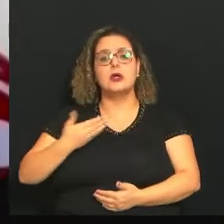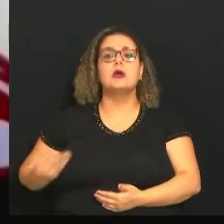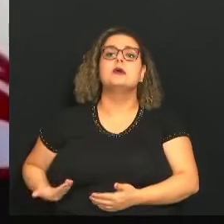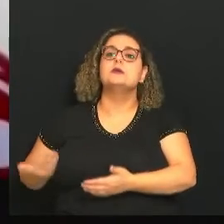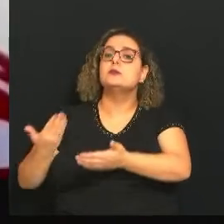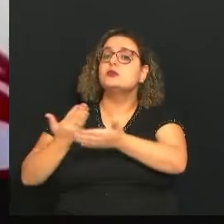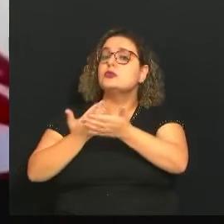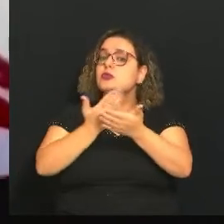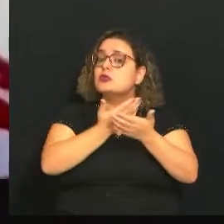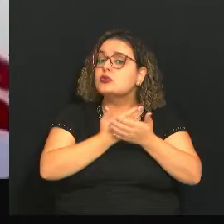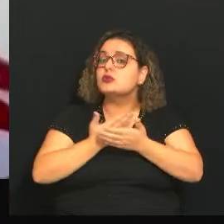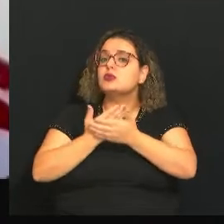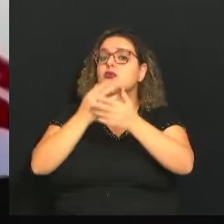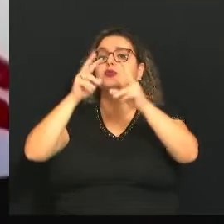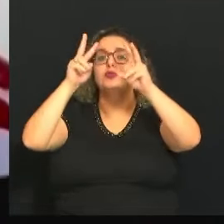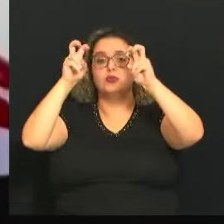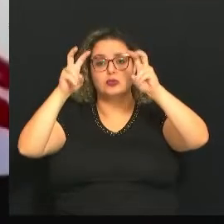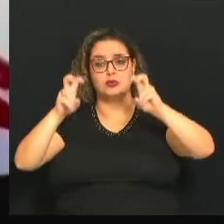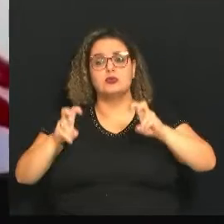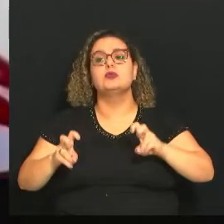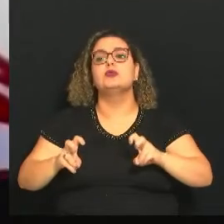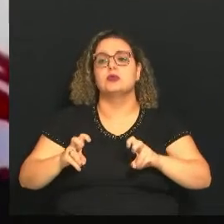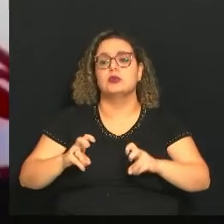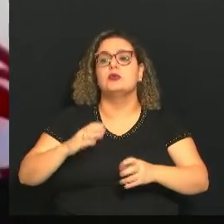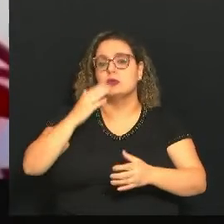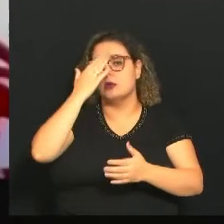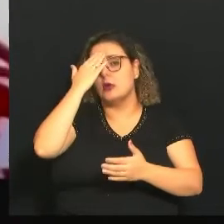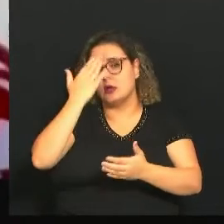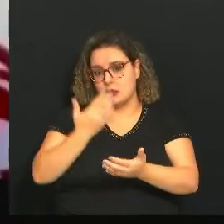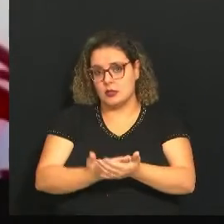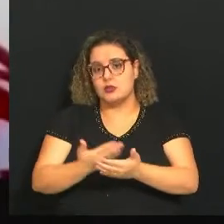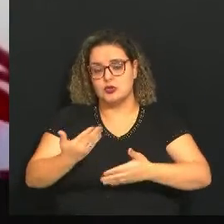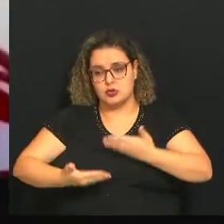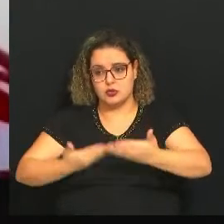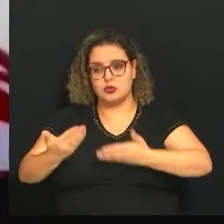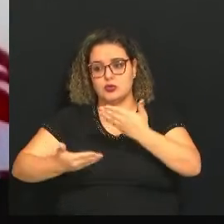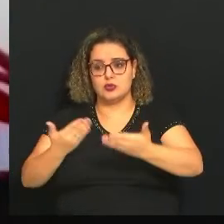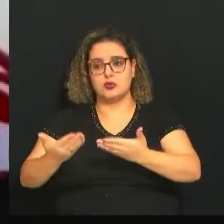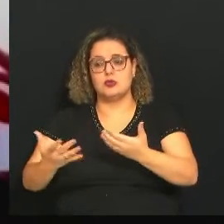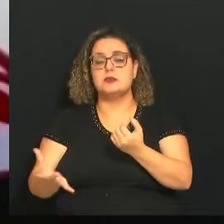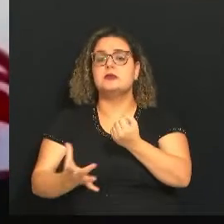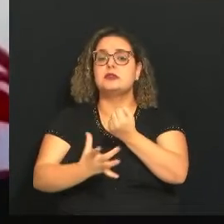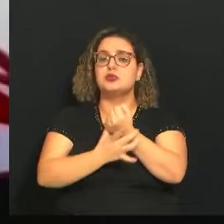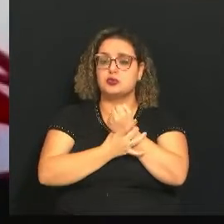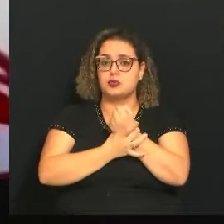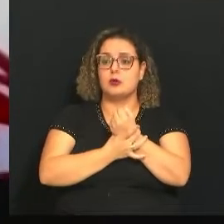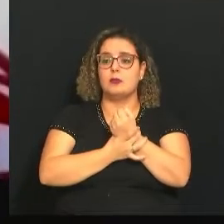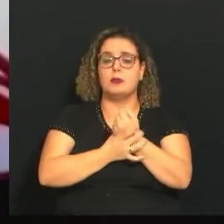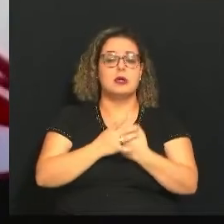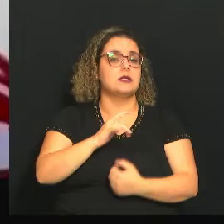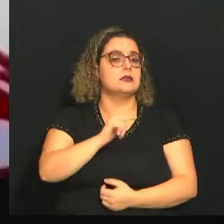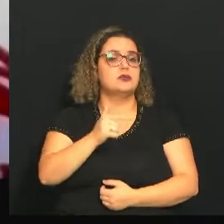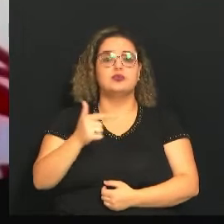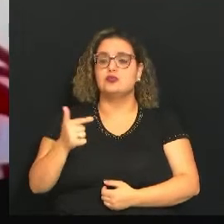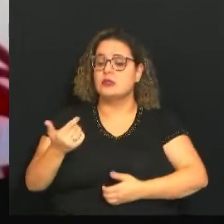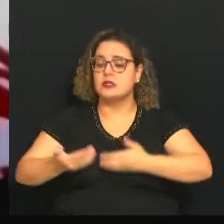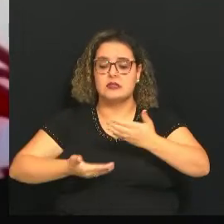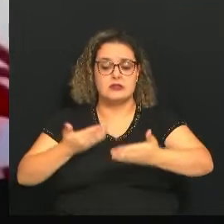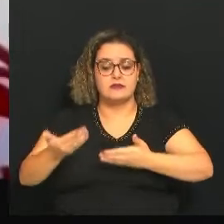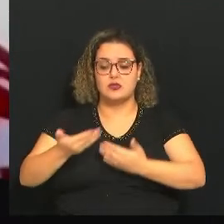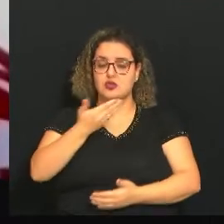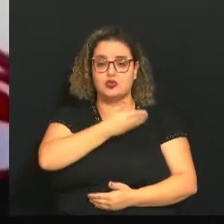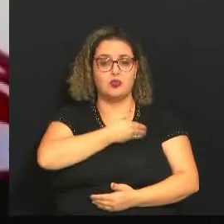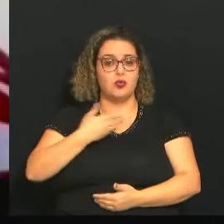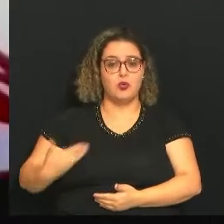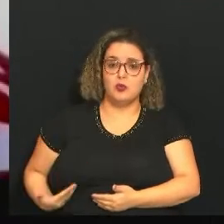tema e eu acredito na Seguridade Social, só que não há Seguridade Social sem servidor público, né? Quem